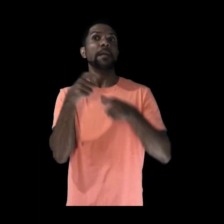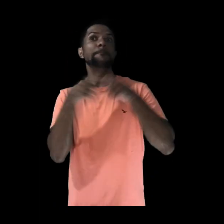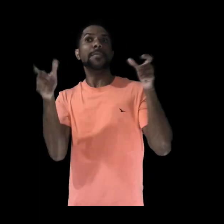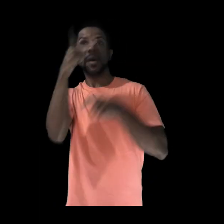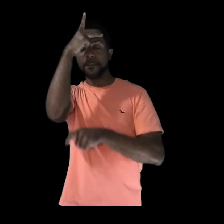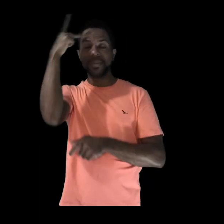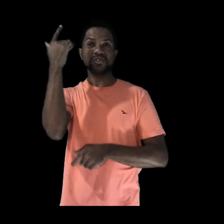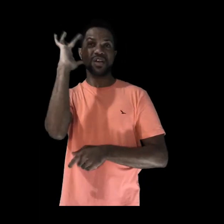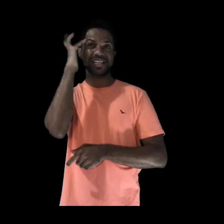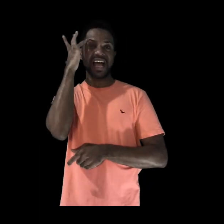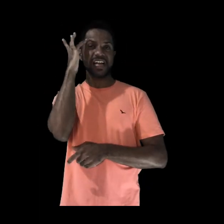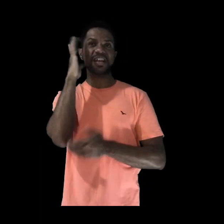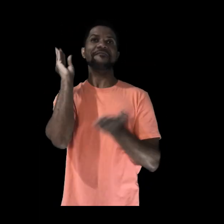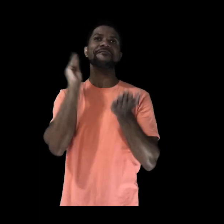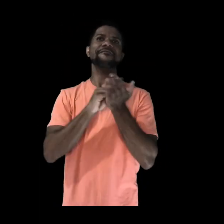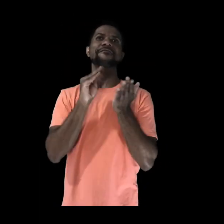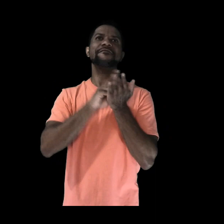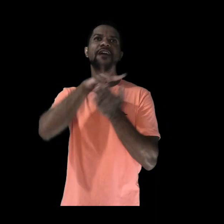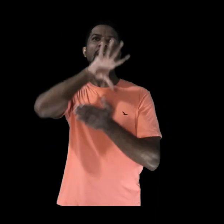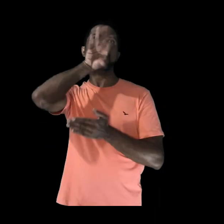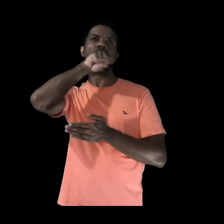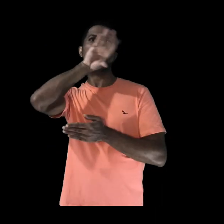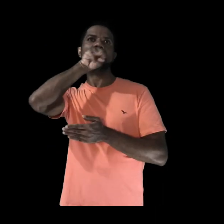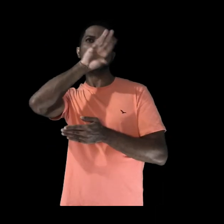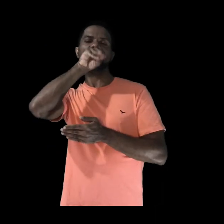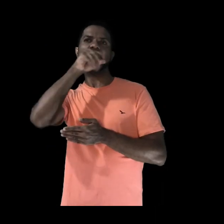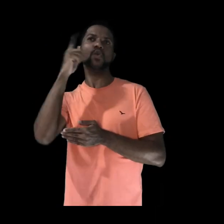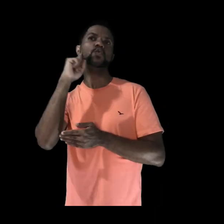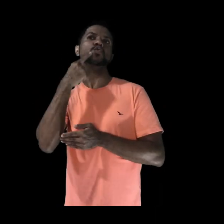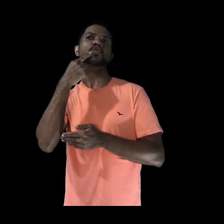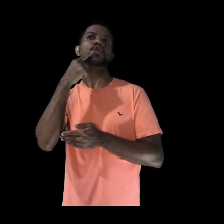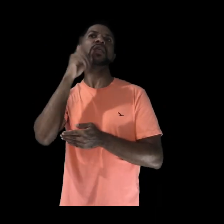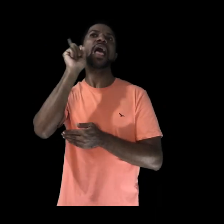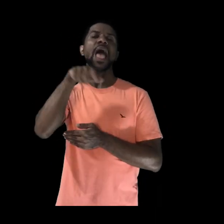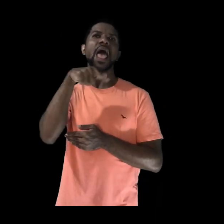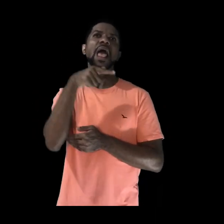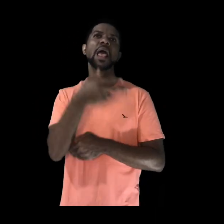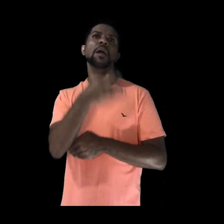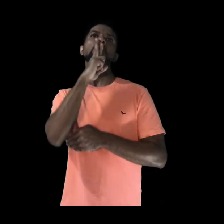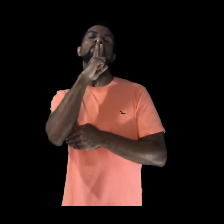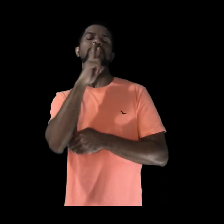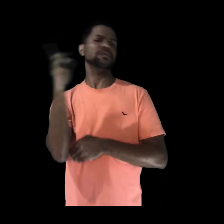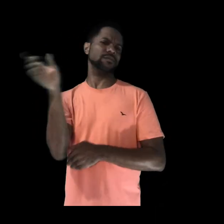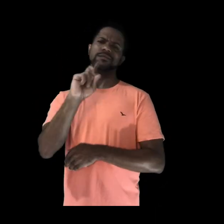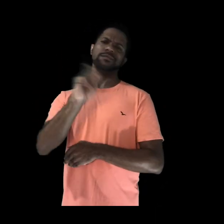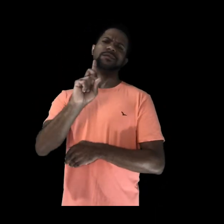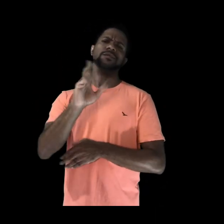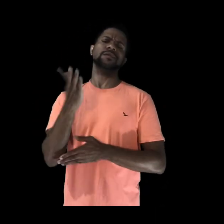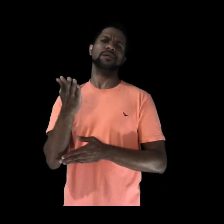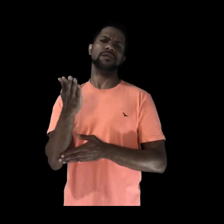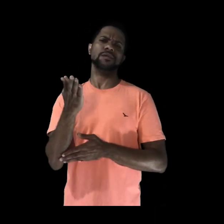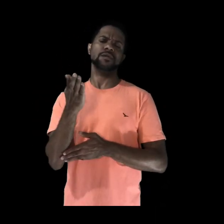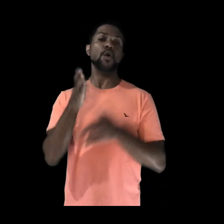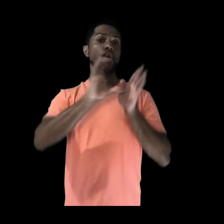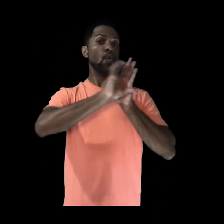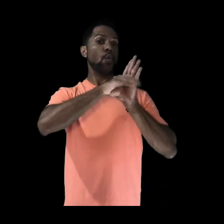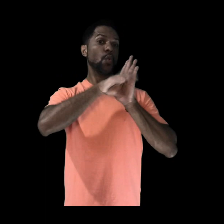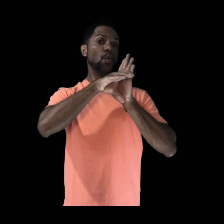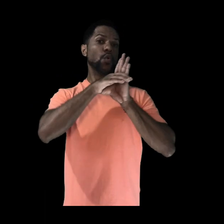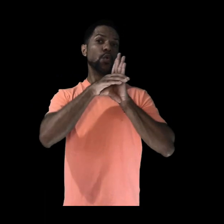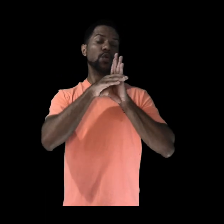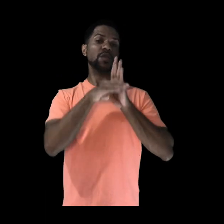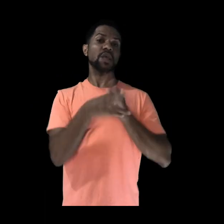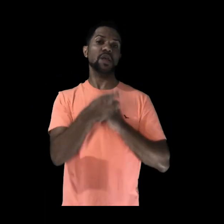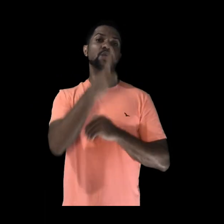que muitas pessoas associam que a falta de fala oral do surdo é uma mudez e não é. Então, nosso problema é